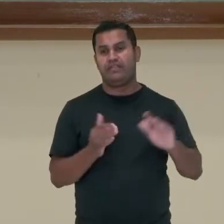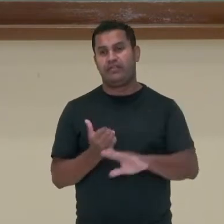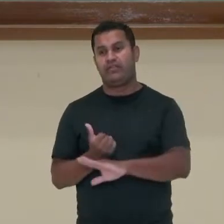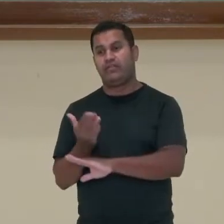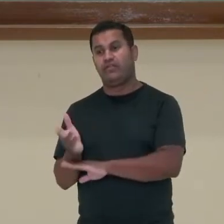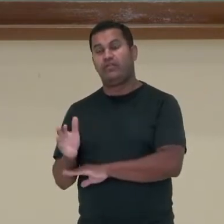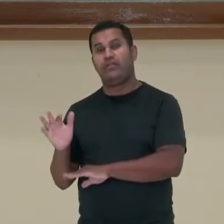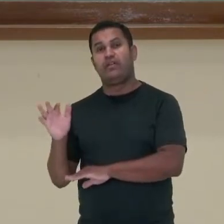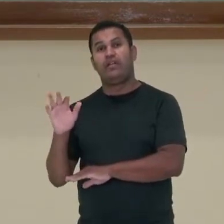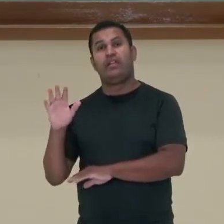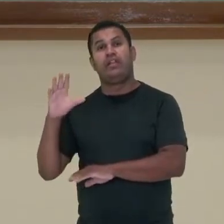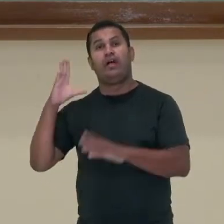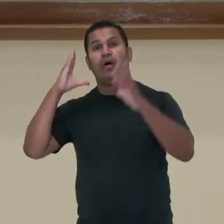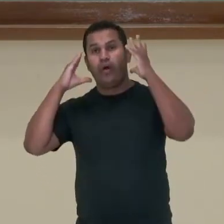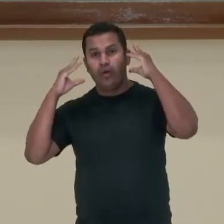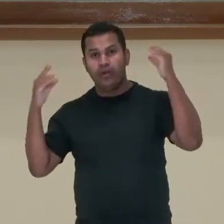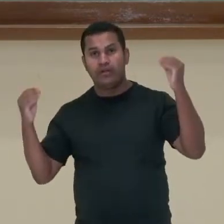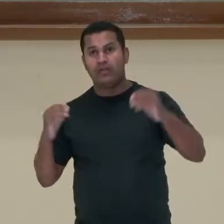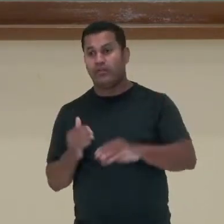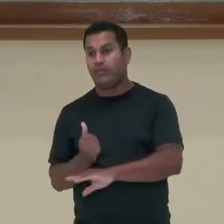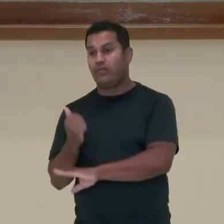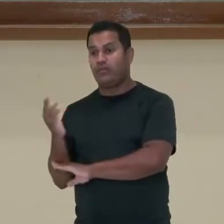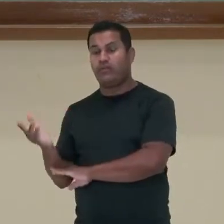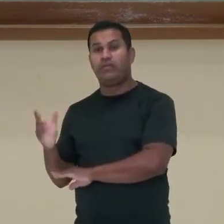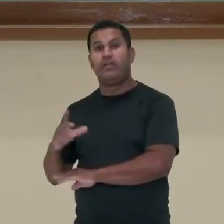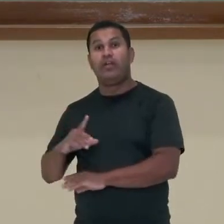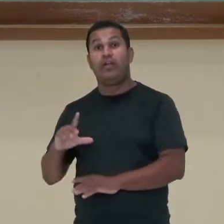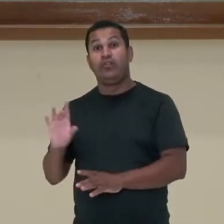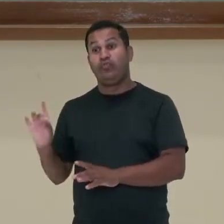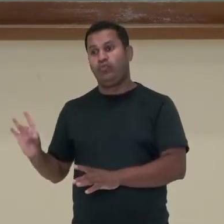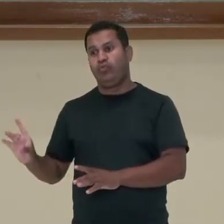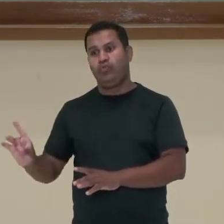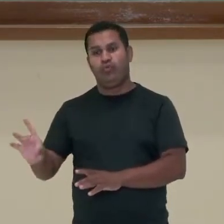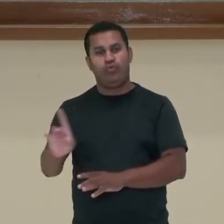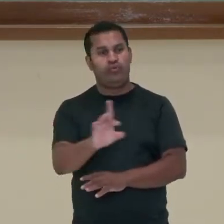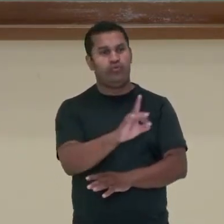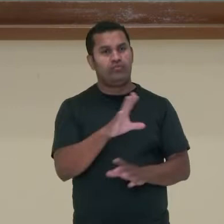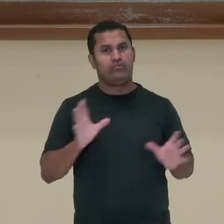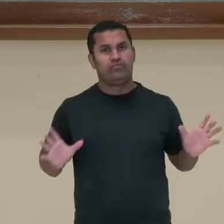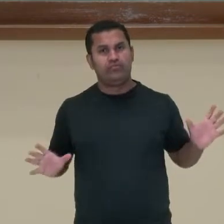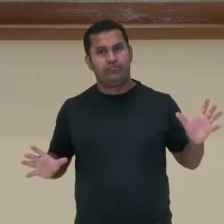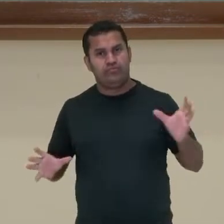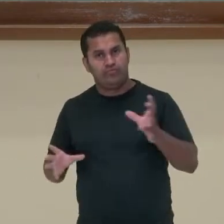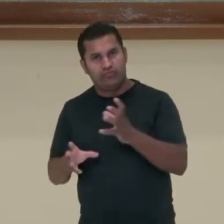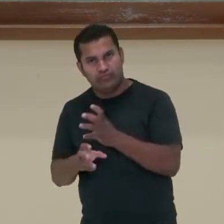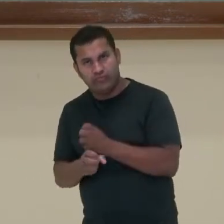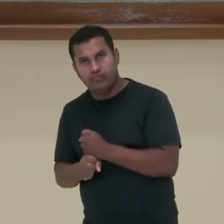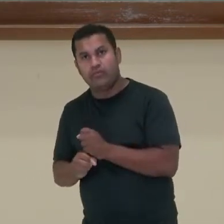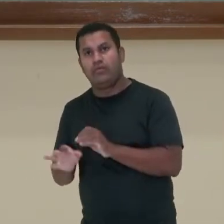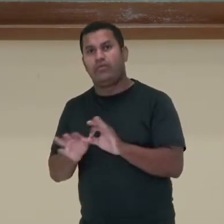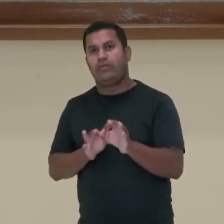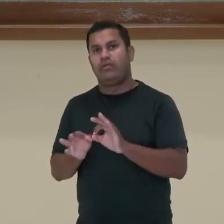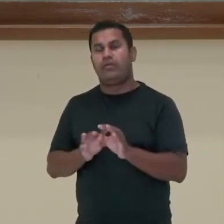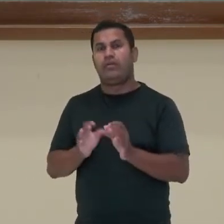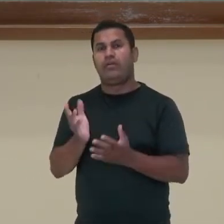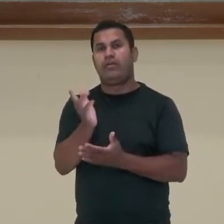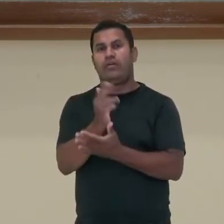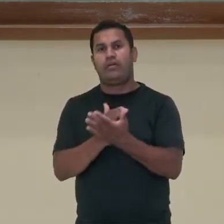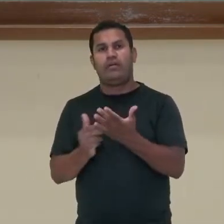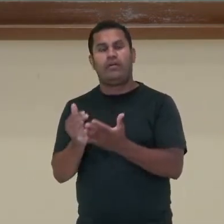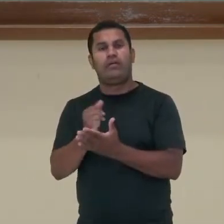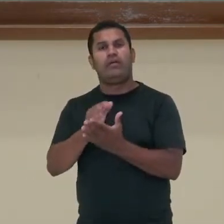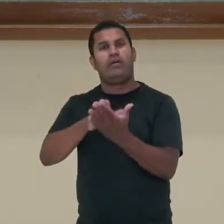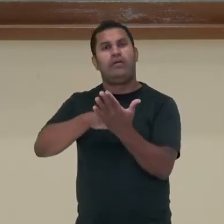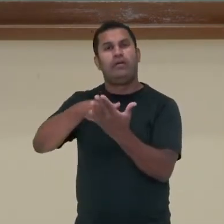mas trabalhando independente, todos seguindo quase que uma linha, como se estivessem interligados. Mas em nenhum momento eles falaram: vamos fazer isso. Não, surgiu uma